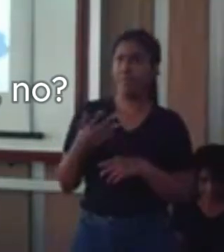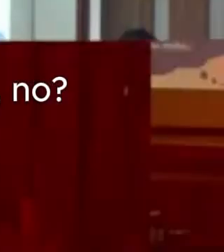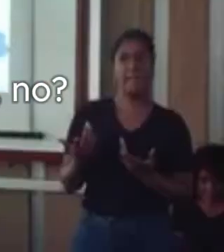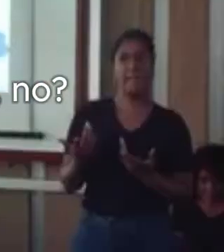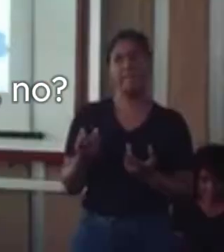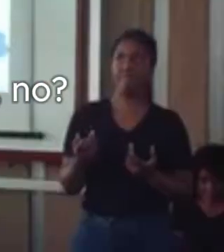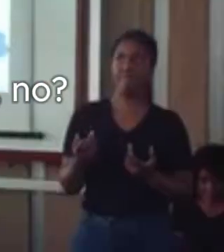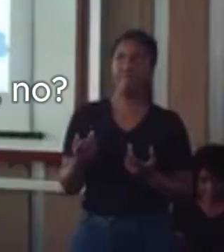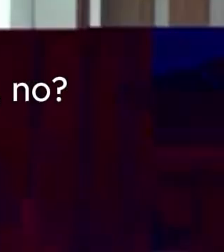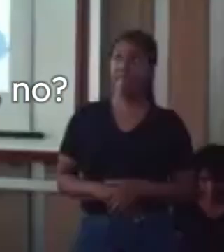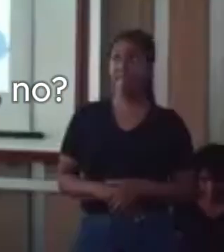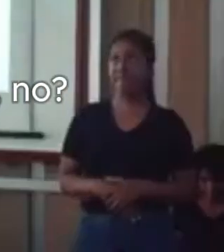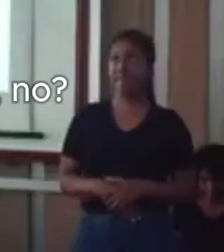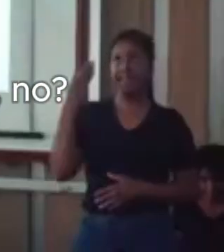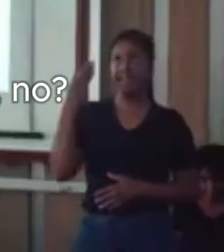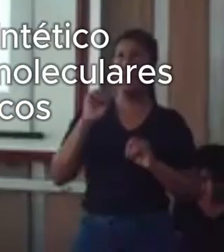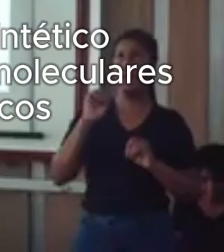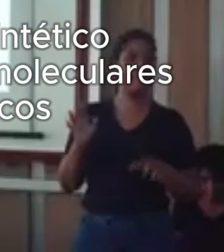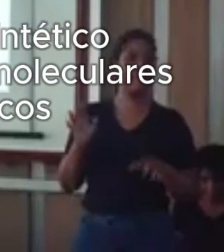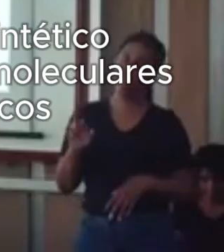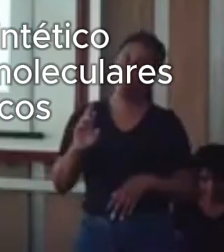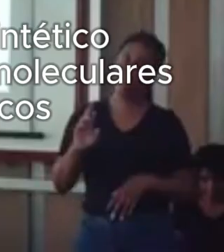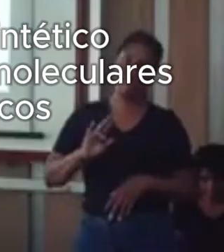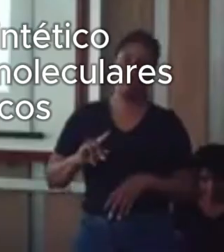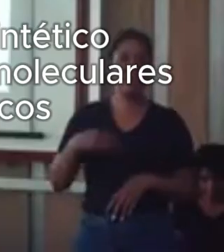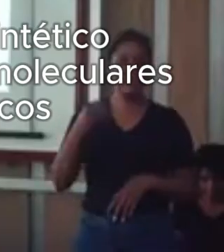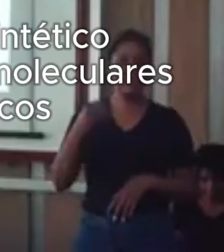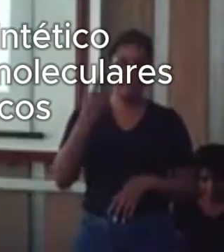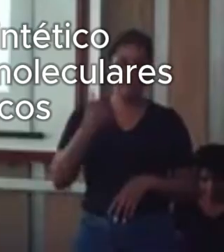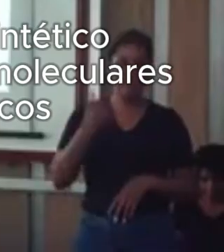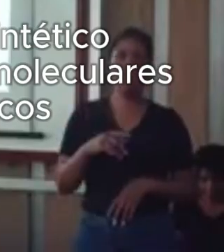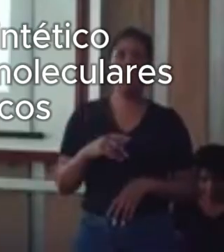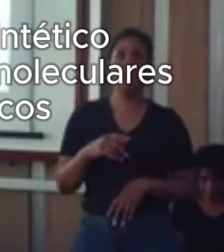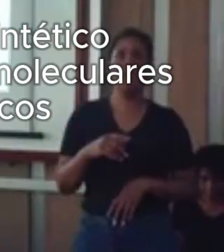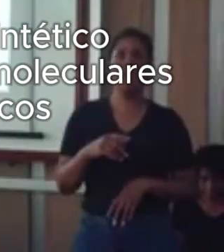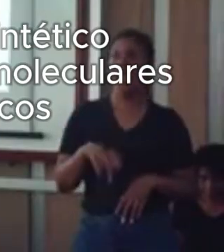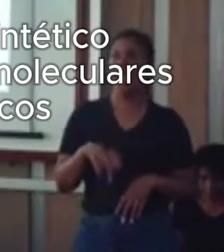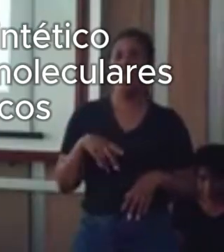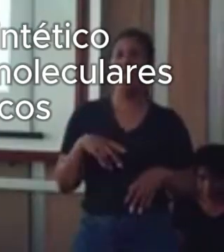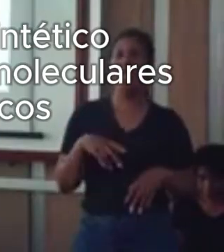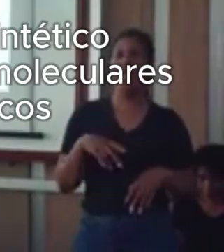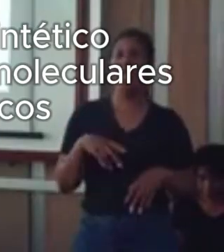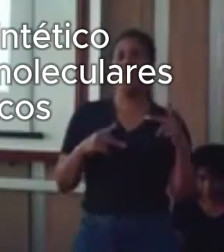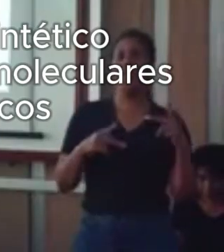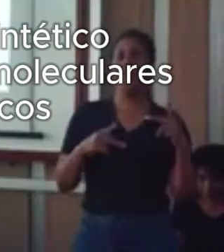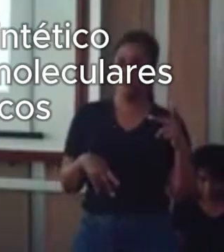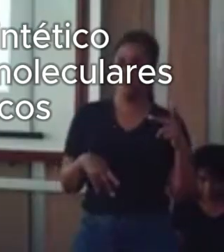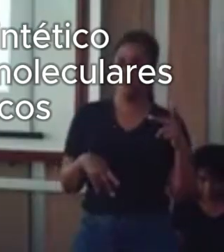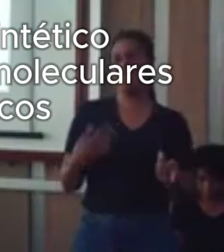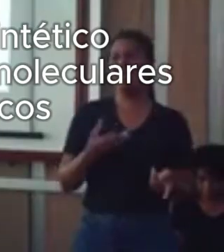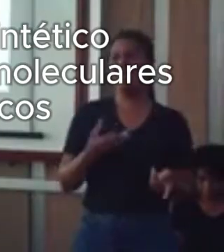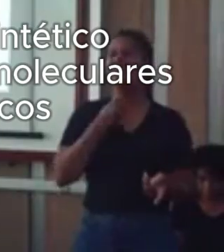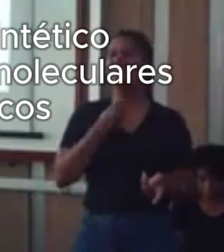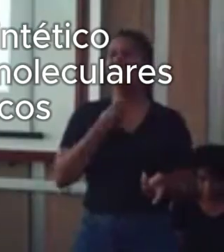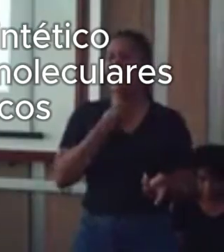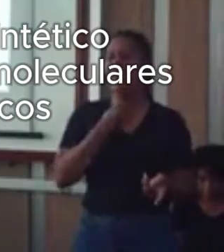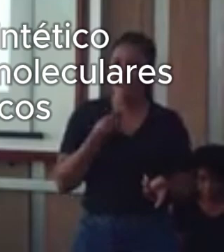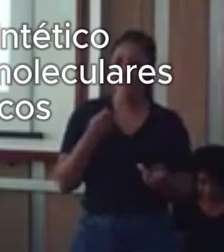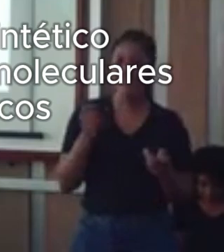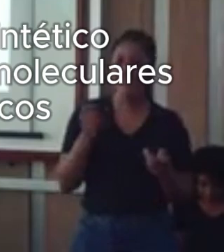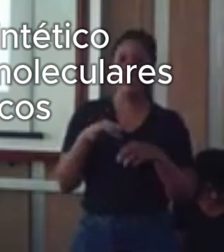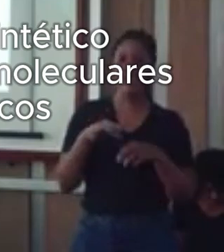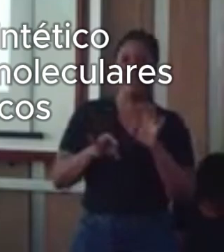Quer dizer, essa explicação não ajudou nada. Então, vou tentar de novo. A laminina é um polímero sintético biomimético da proteína laminina que forma